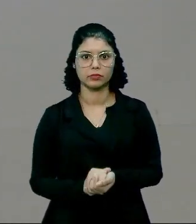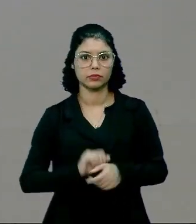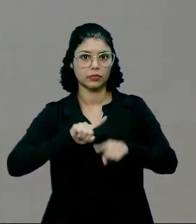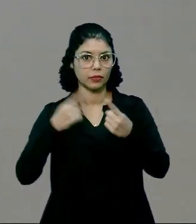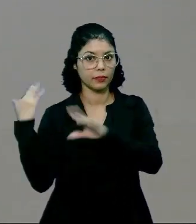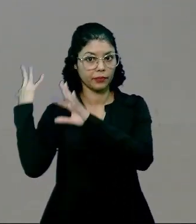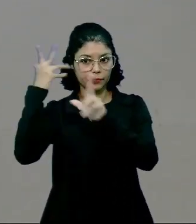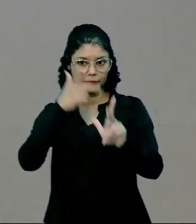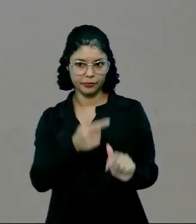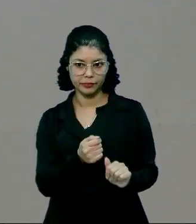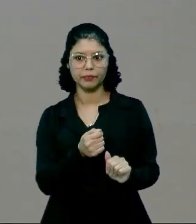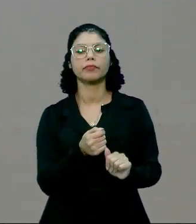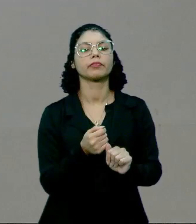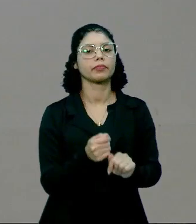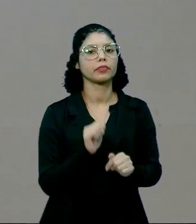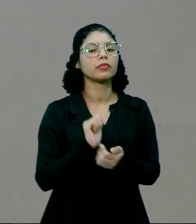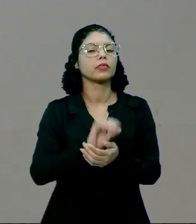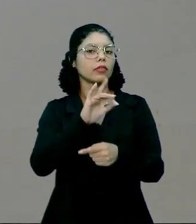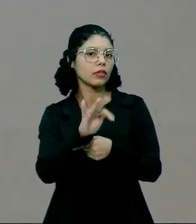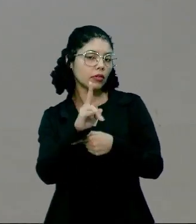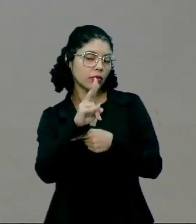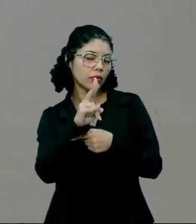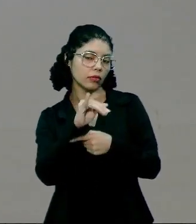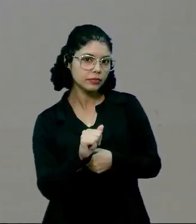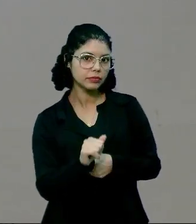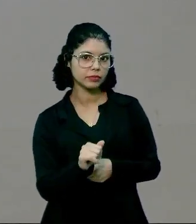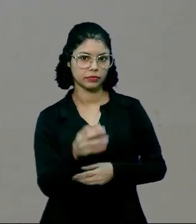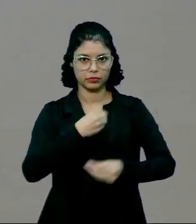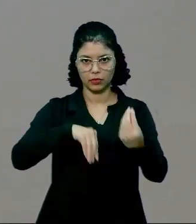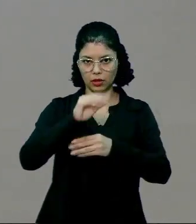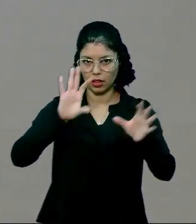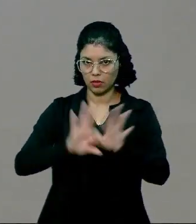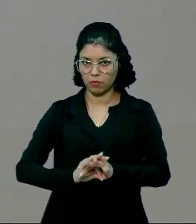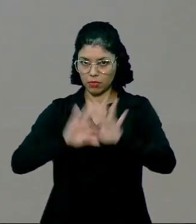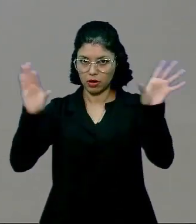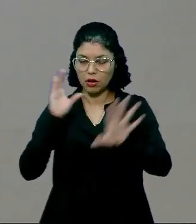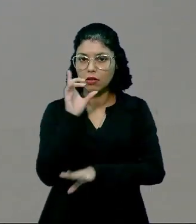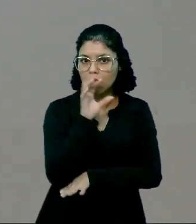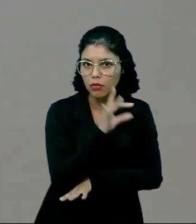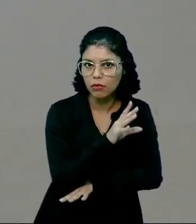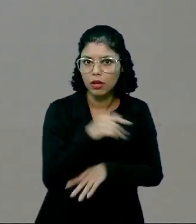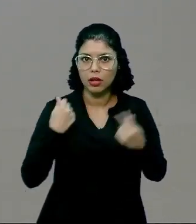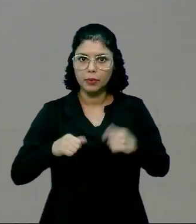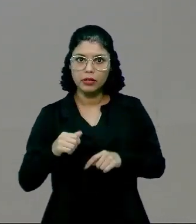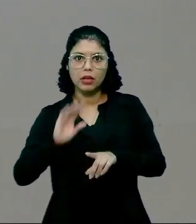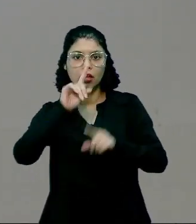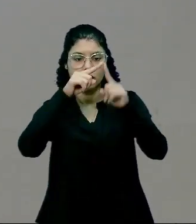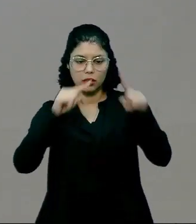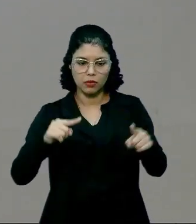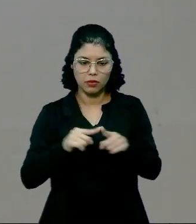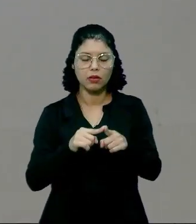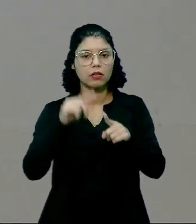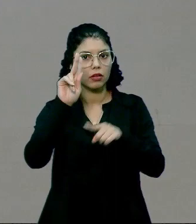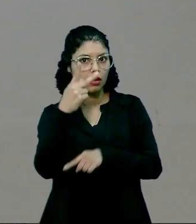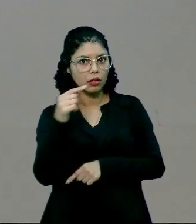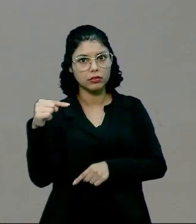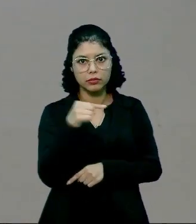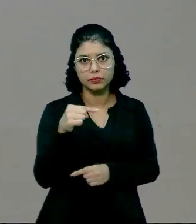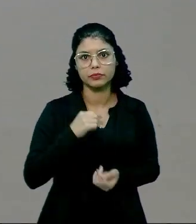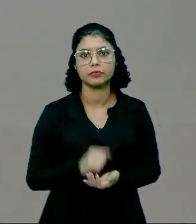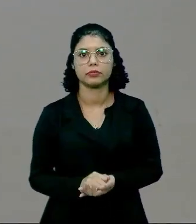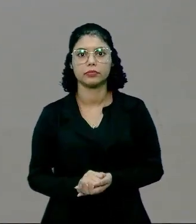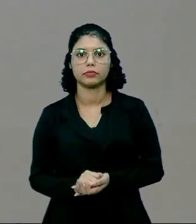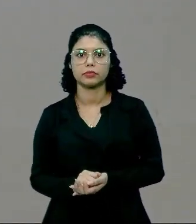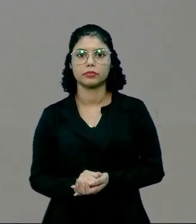recapitulando uma reação que é exotérmica é uma reação que vai liberar calor então ela vai ter que ter o delta h negativo uma reação